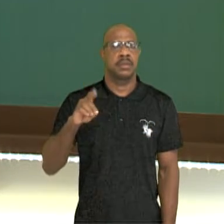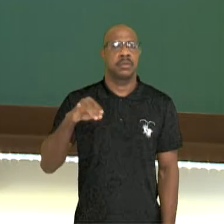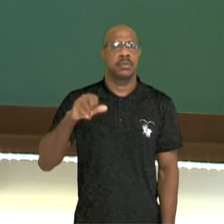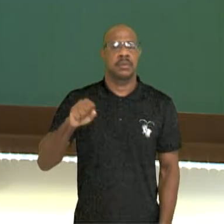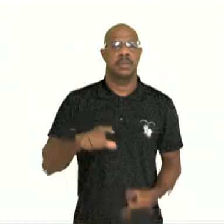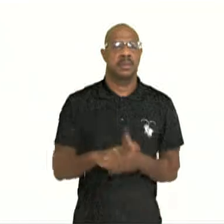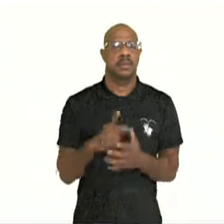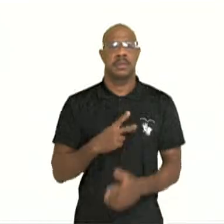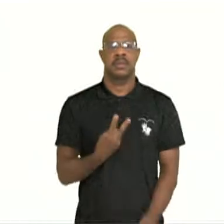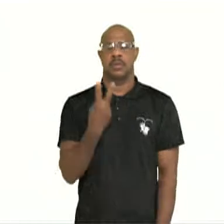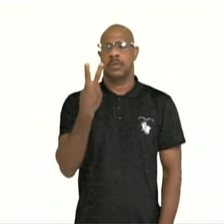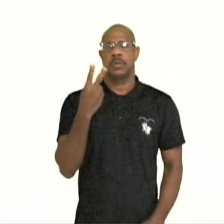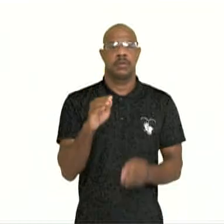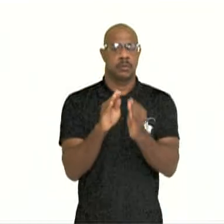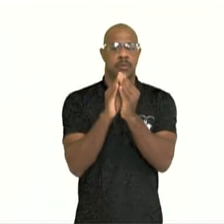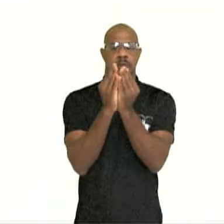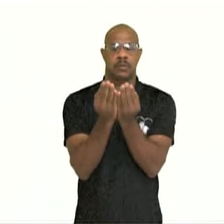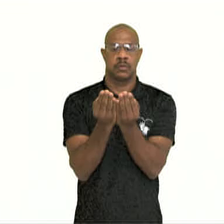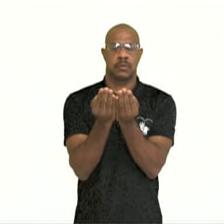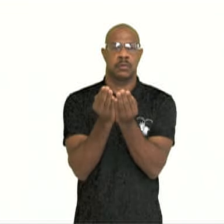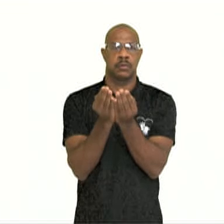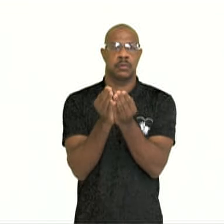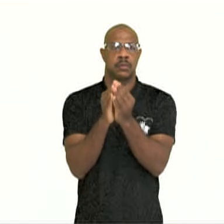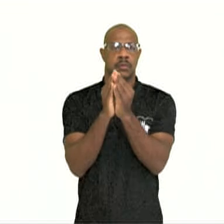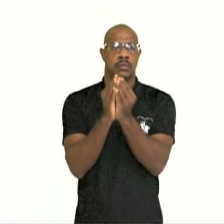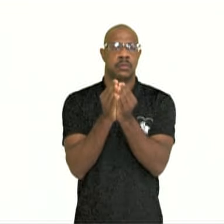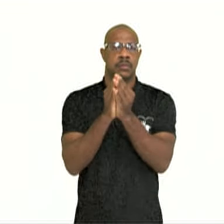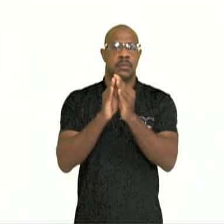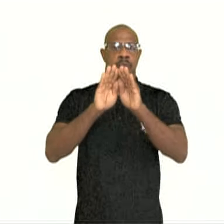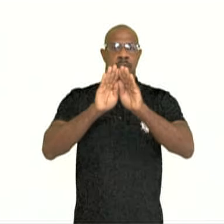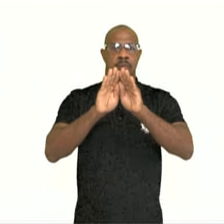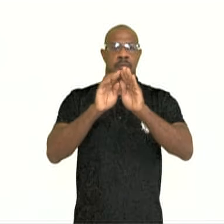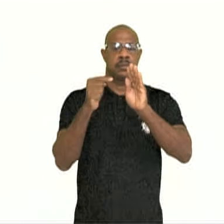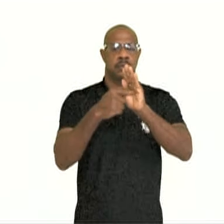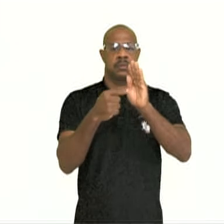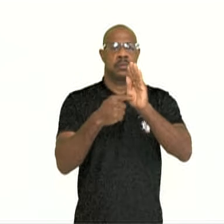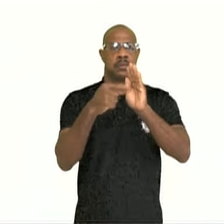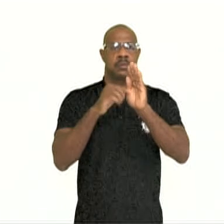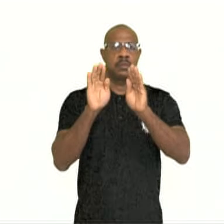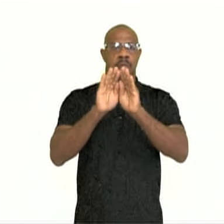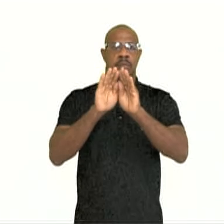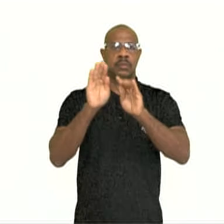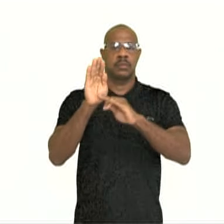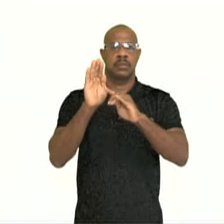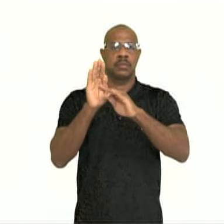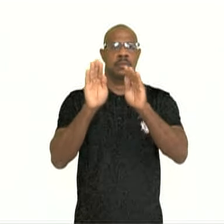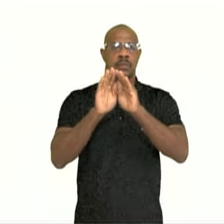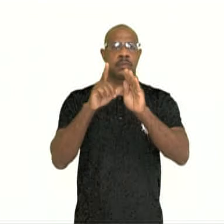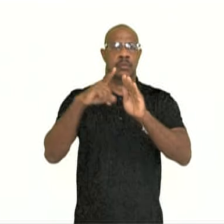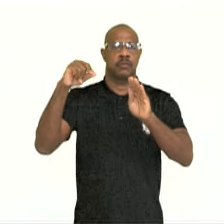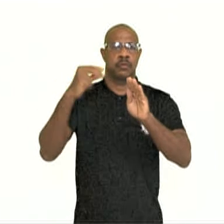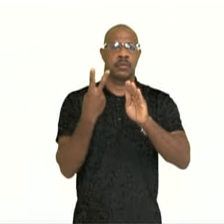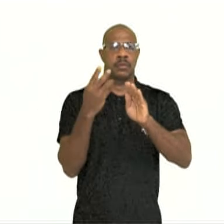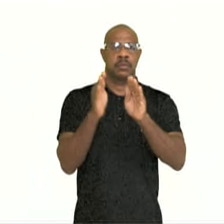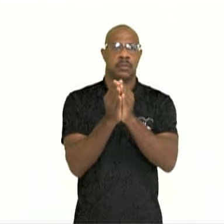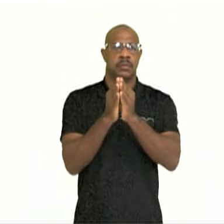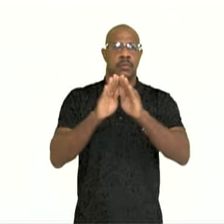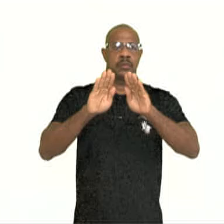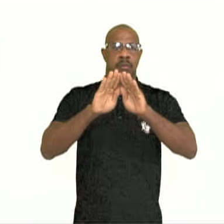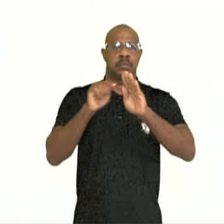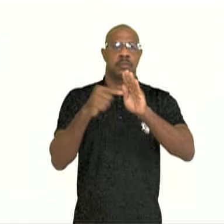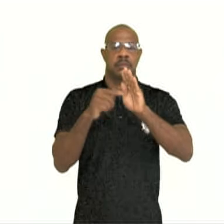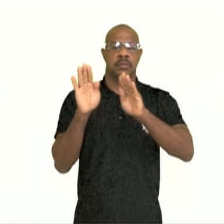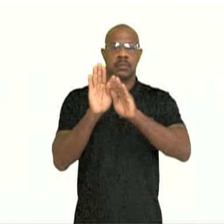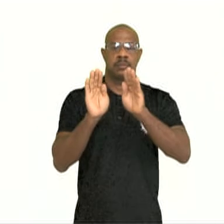nessa imagem. Então aqui ocorre o surgimento de 2 folhas embrionárias no processo, certo? As